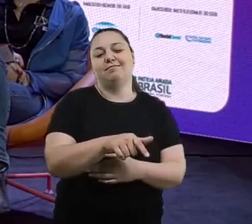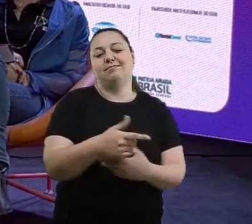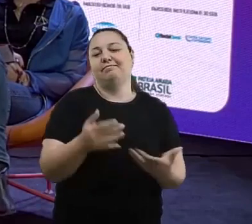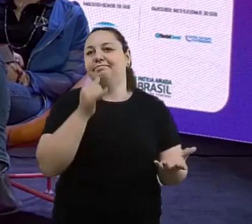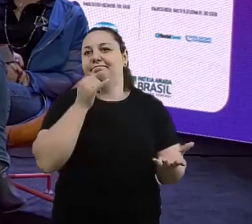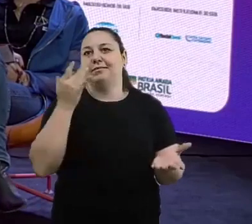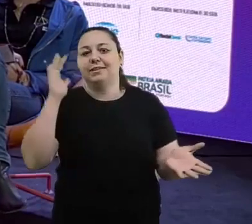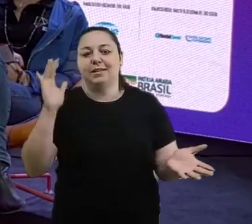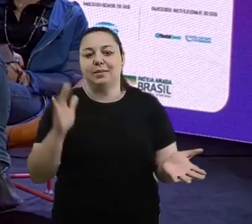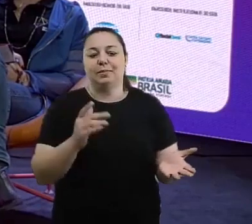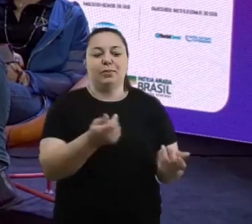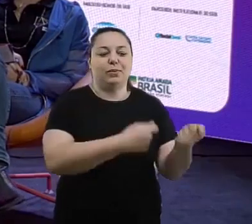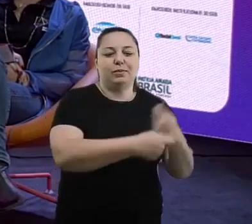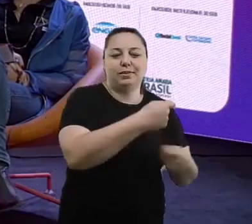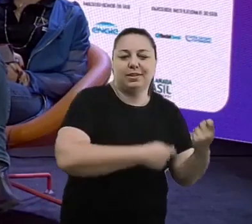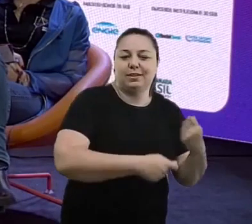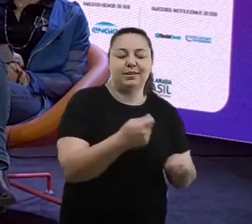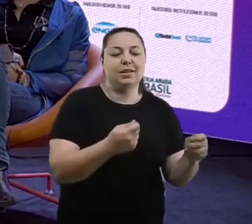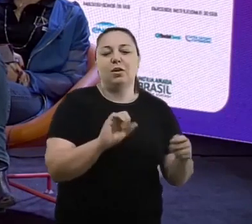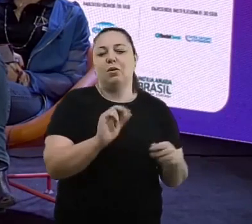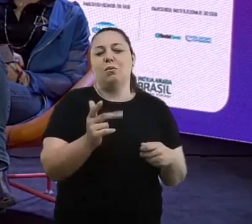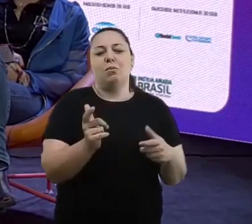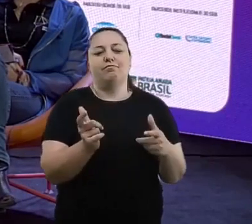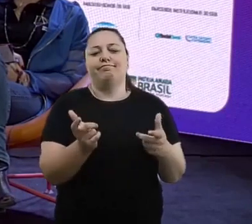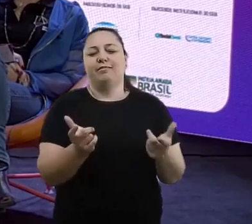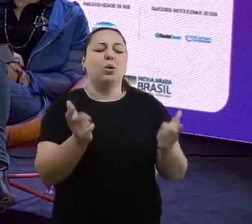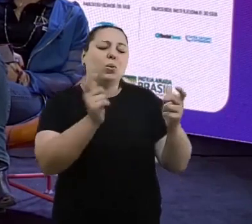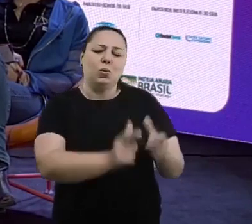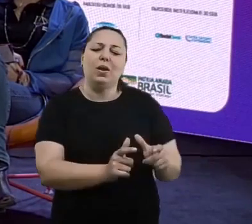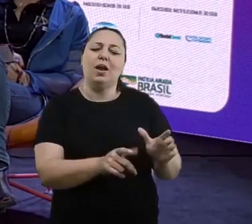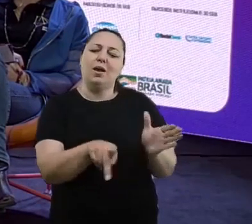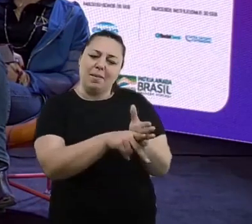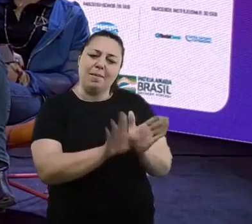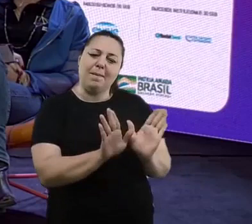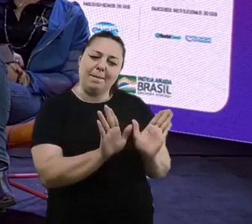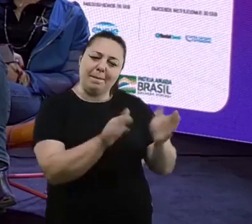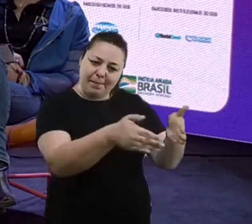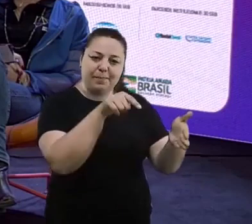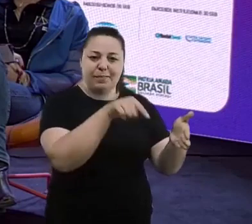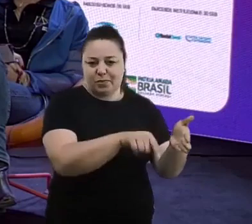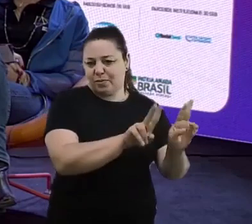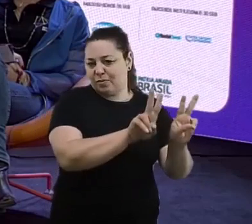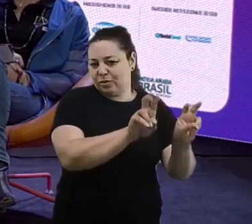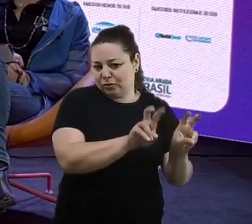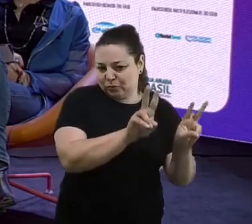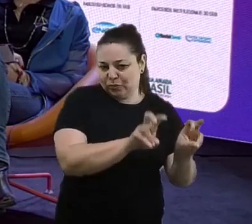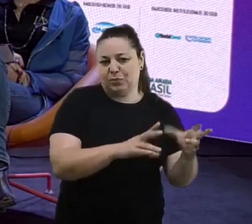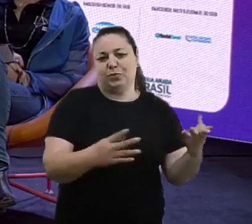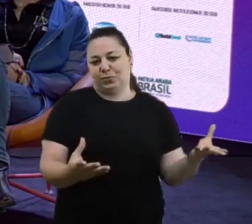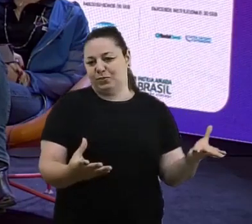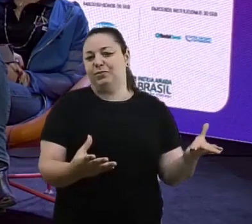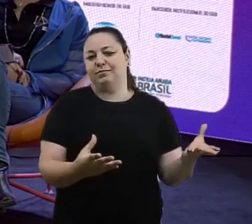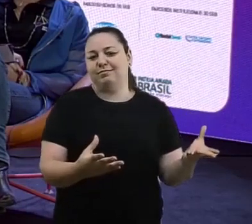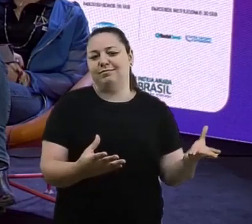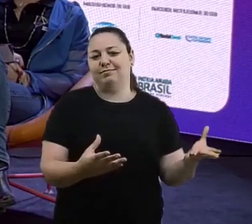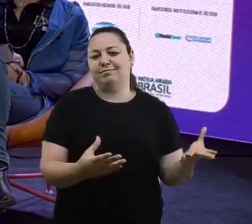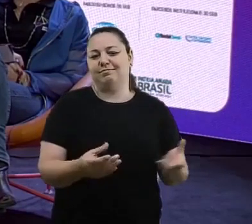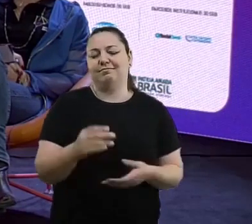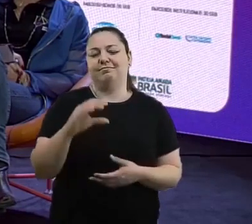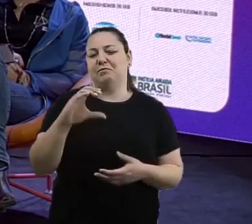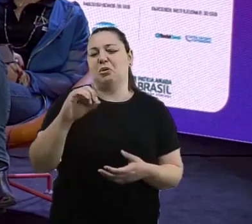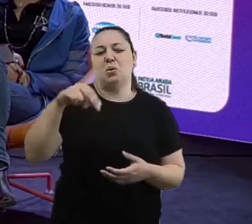abates. Então, nós tivemos um limite inferior de 240 mil e um limite superior de 304 mil para o mês de outubro, né, com uma